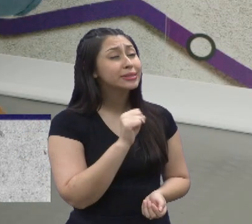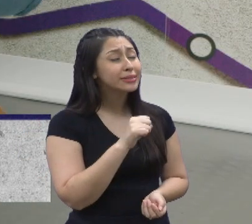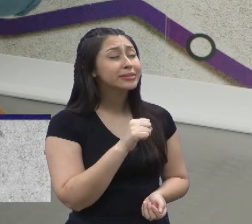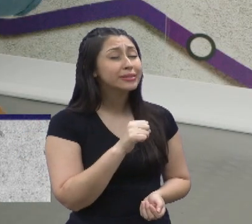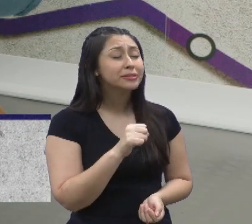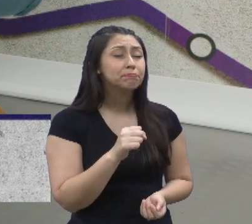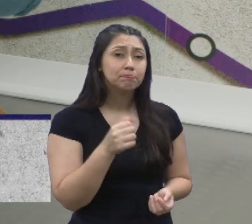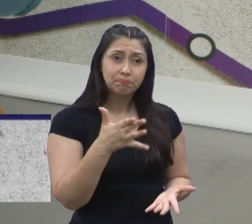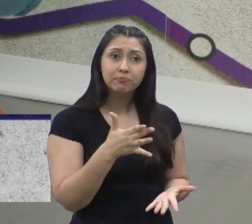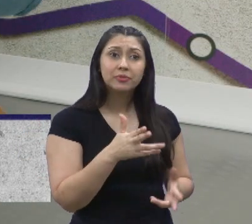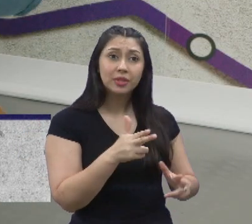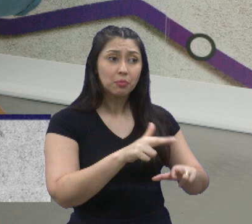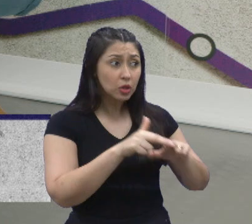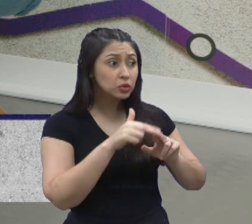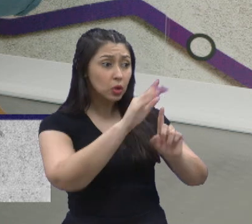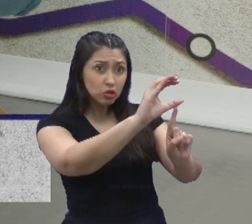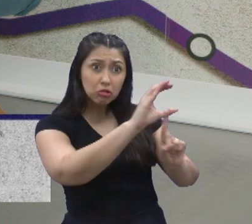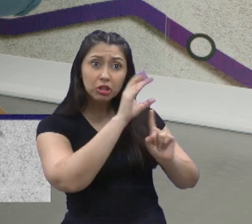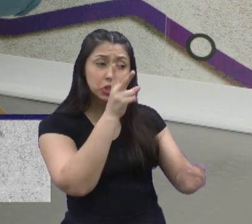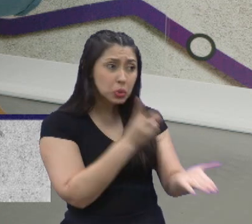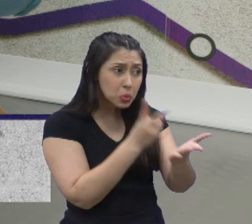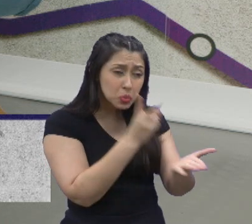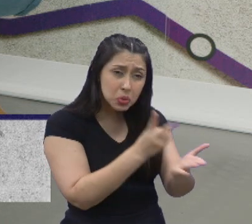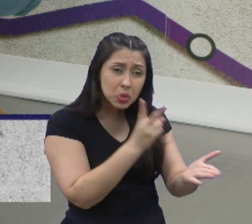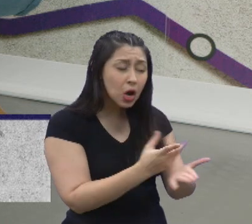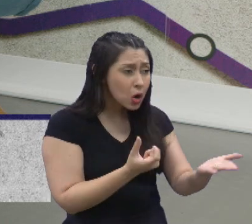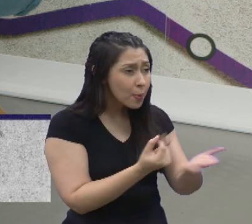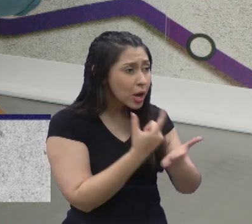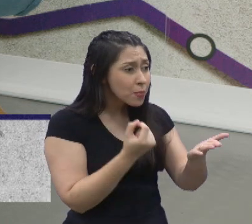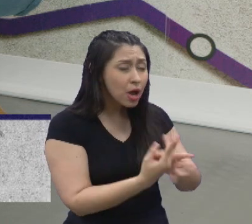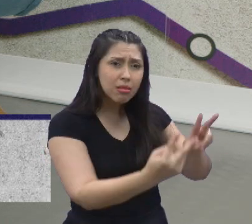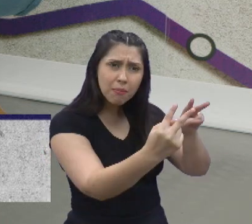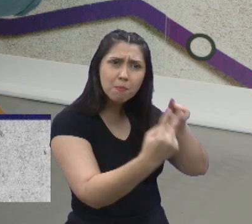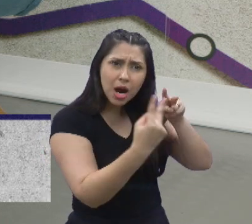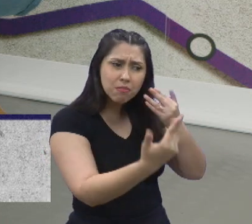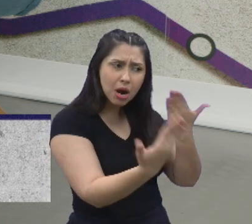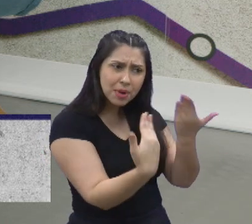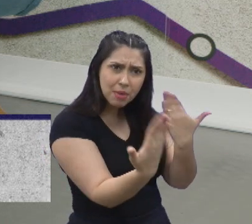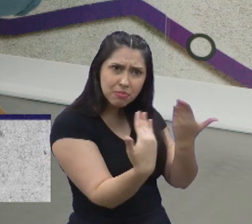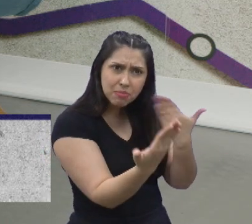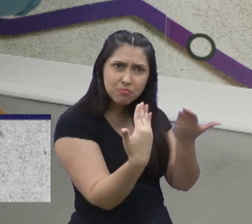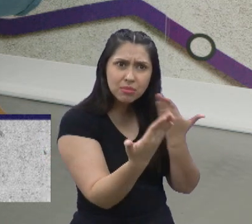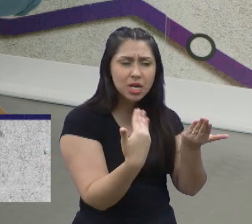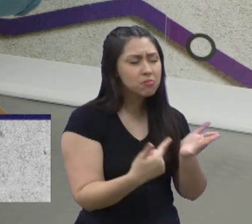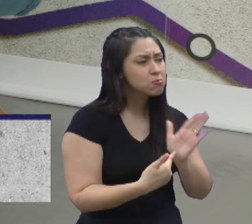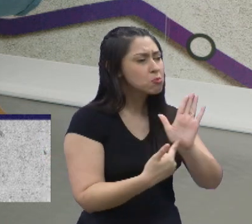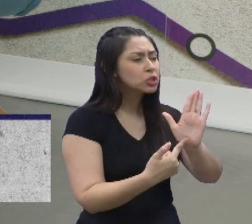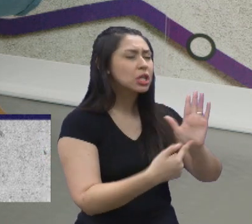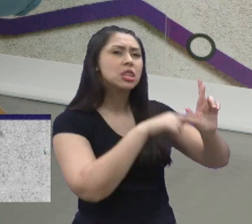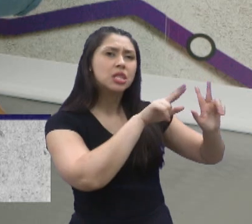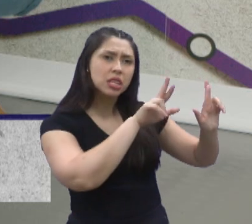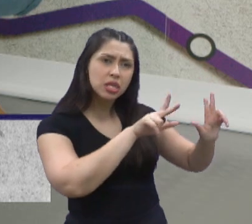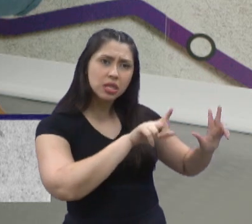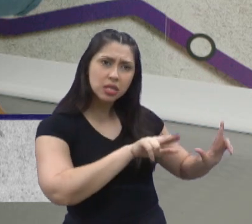Essa fidelidade que a gente vai ter com o cliente, né? Essa, né? Olho no olho, né? Falar dos diferenciais, como a gente viu no Job do Dia,